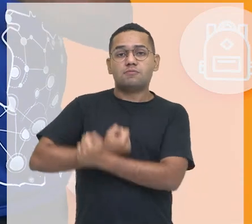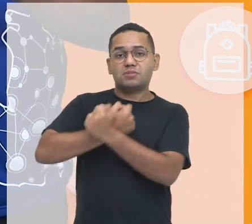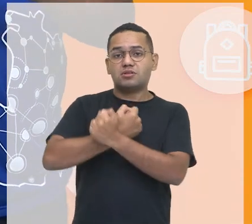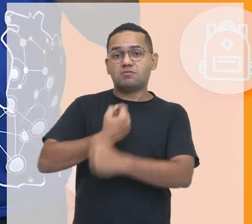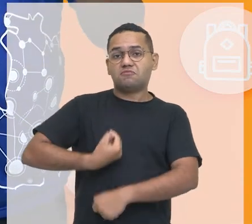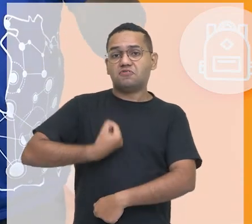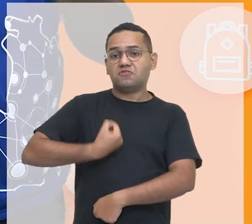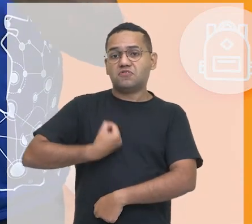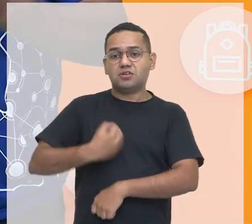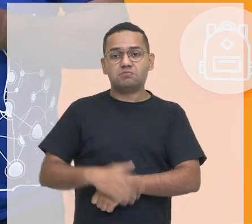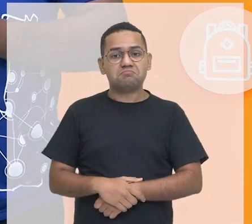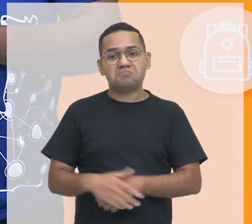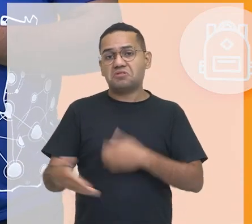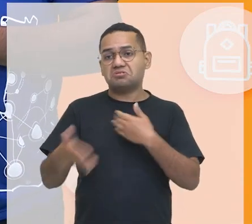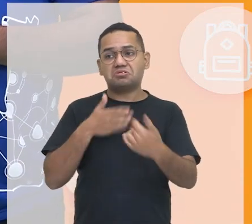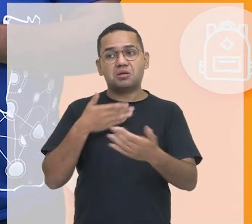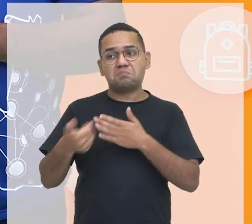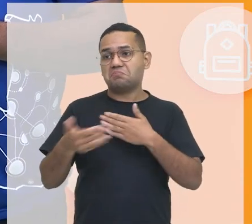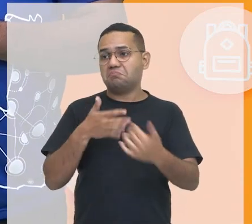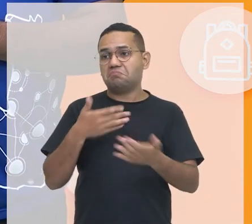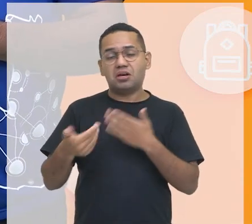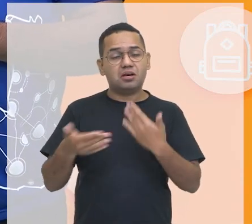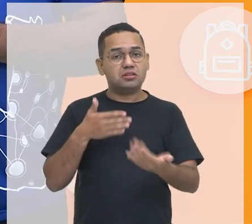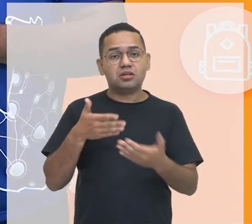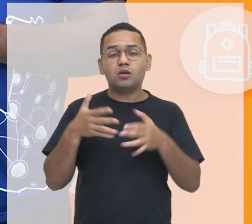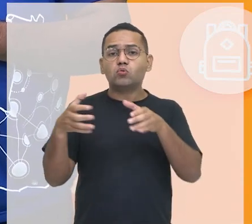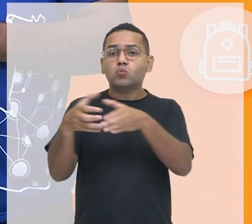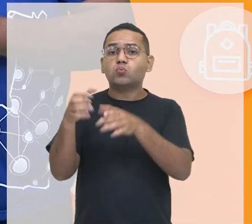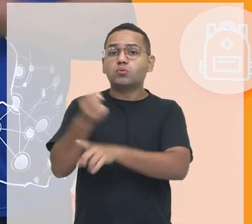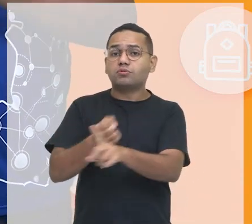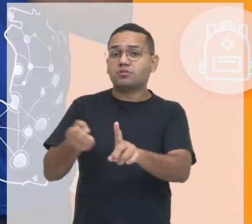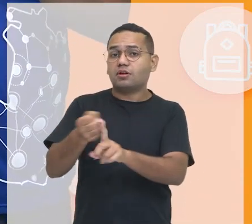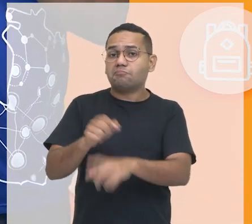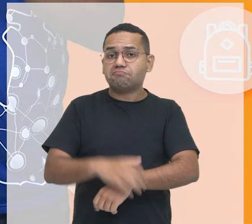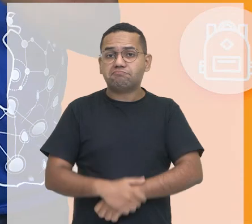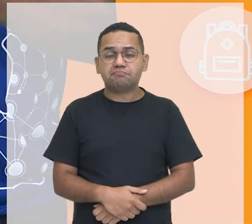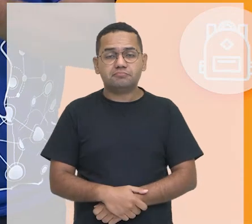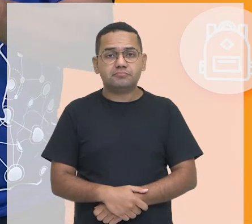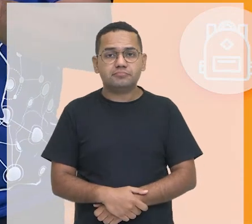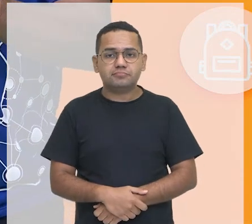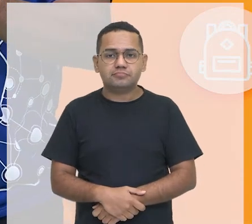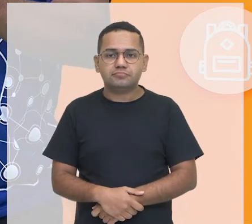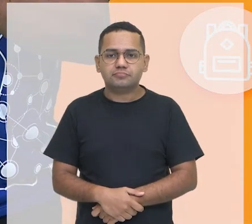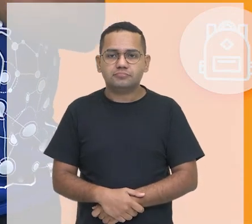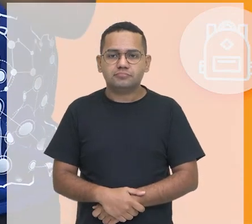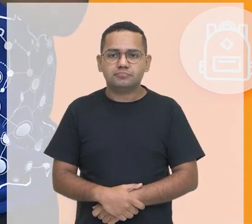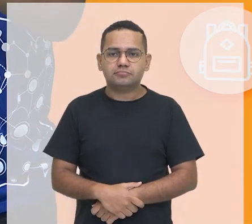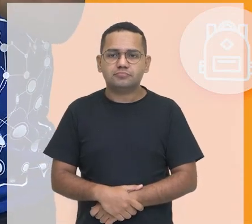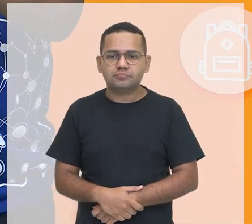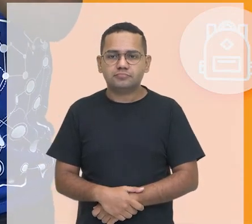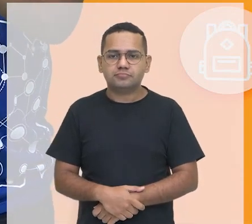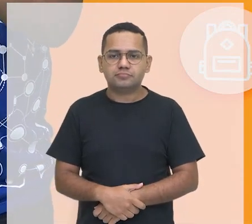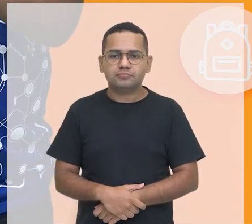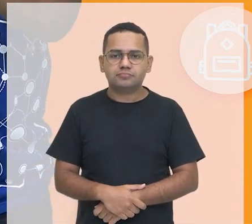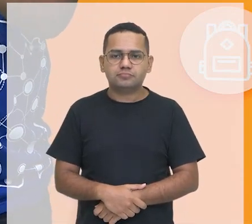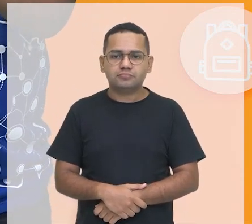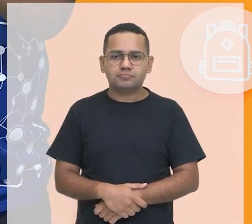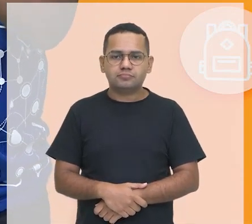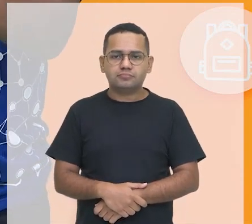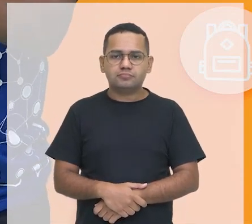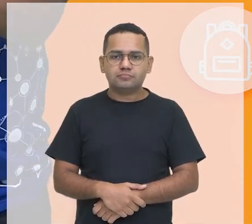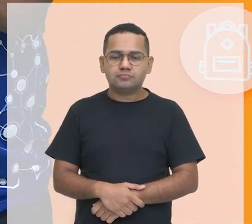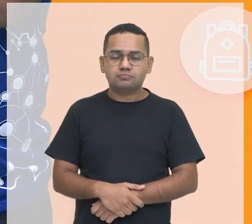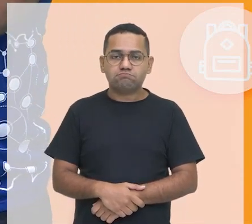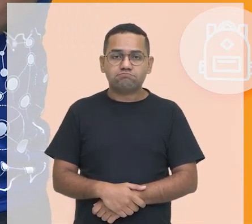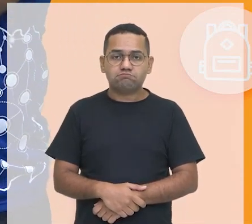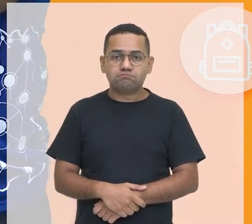independente de quem seja ele. Não é verdade? Todo mundo que erra tem que ser